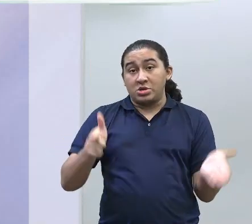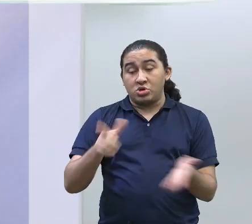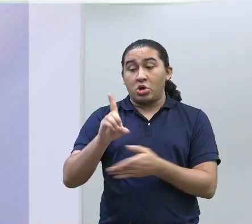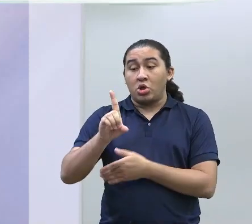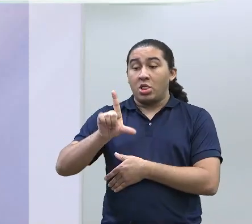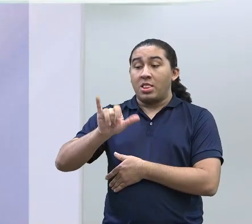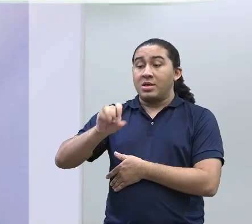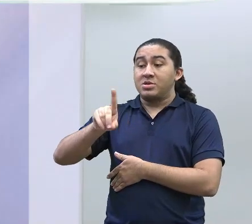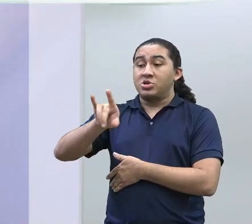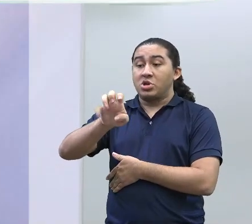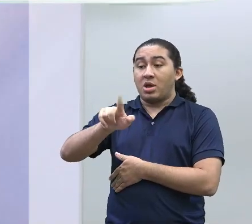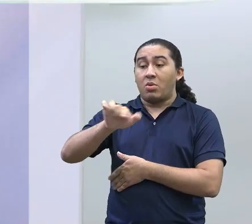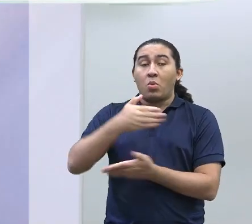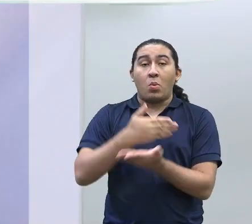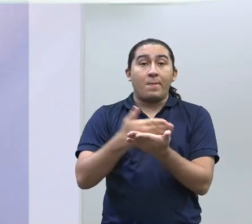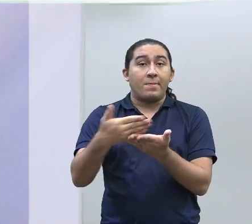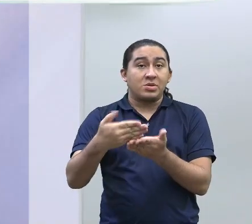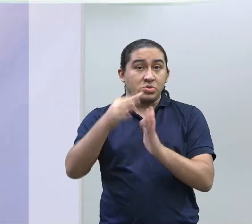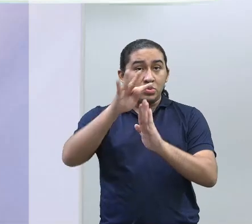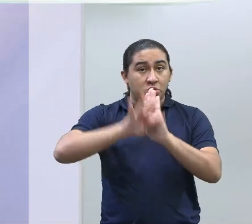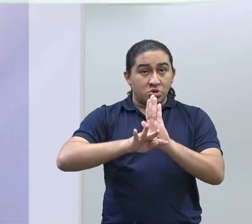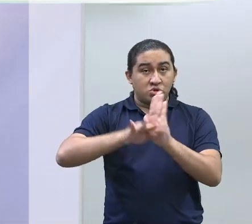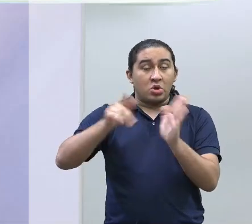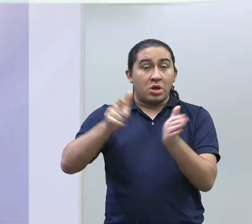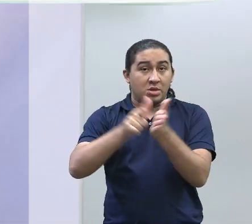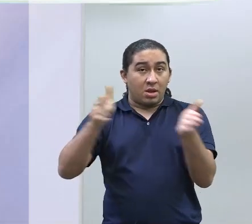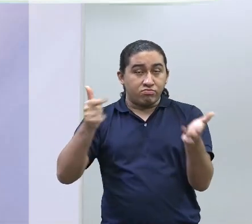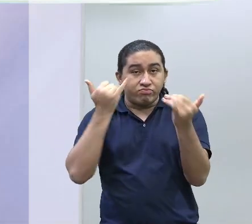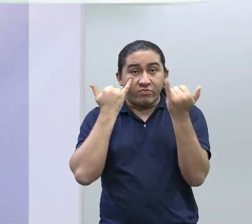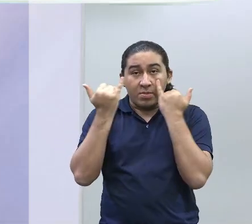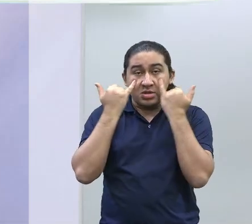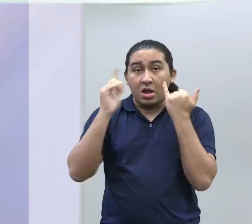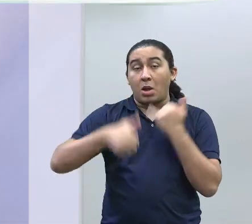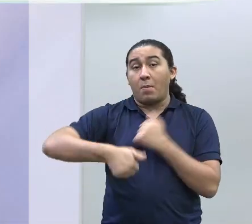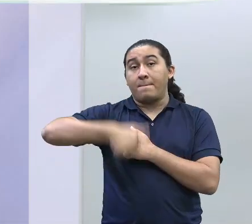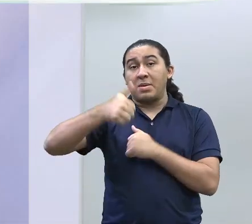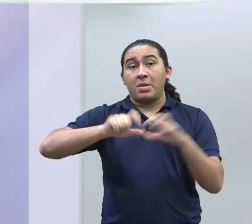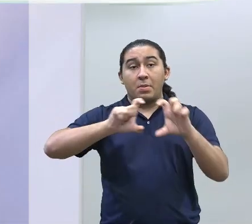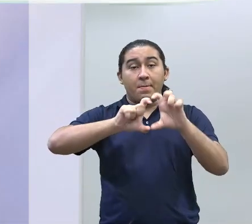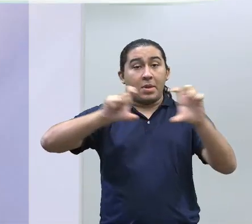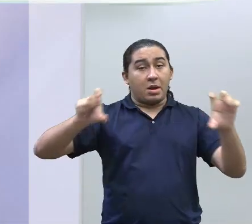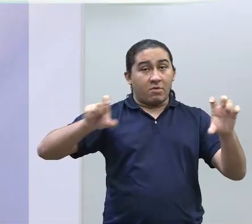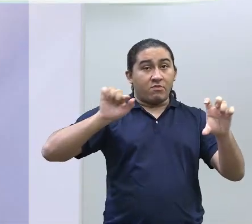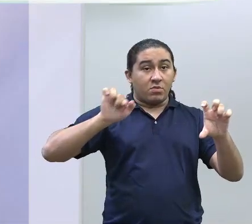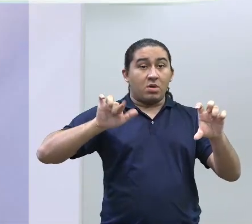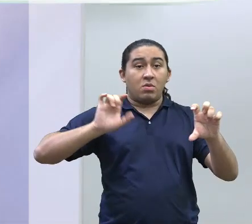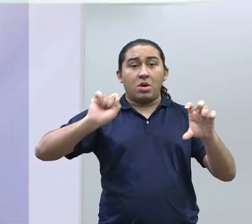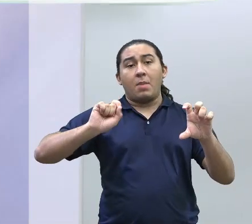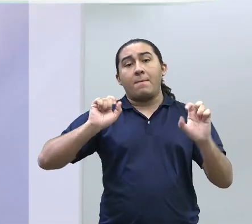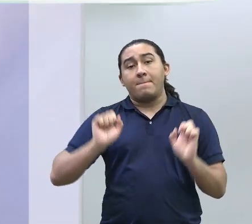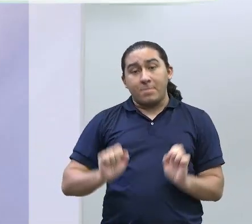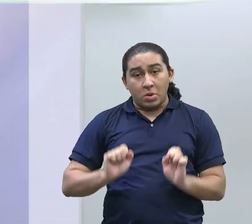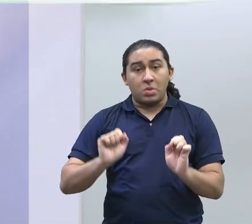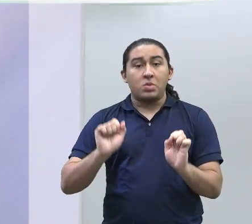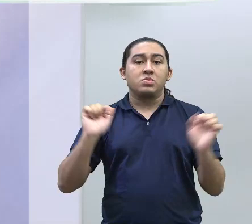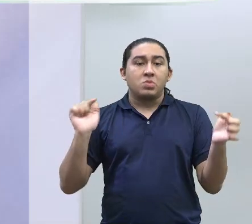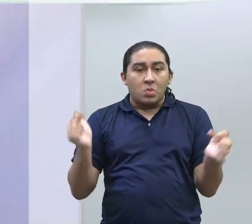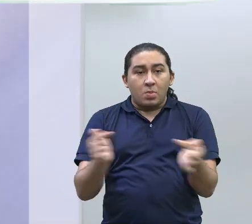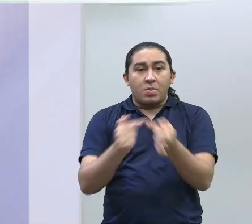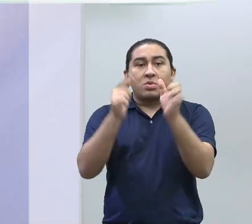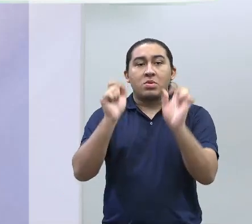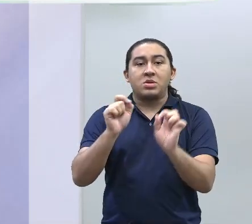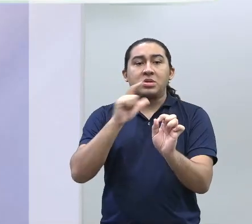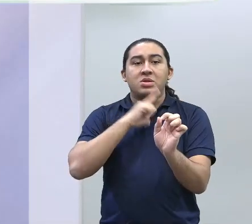à introdução da notícia. Trata-se do primeiro parágrafo, que corresponderá ou responderá